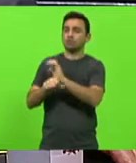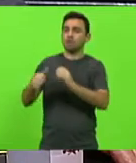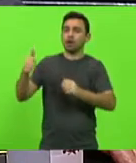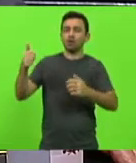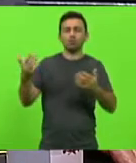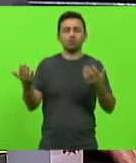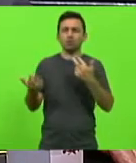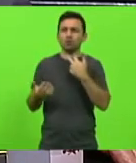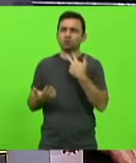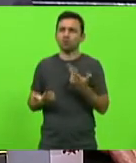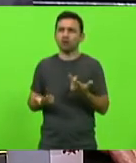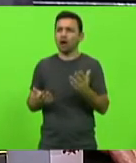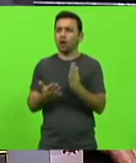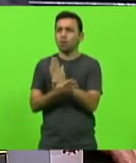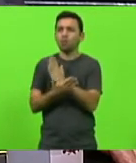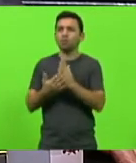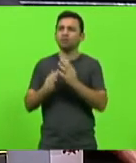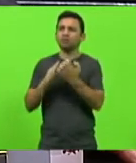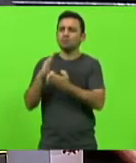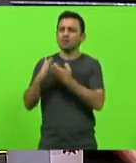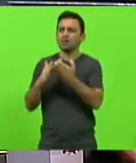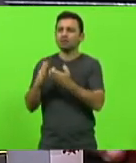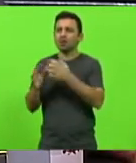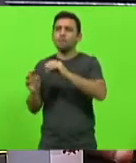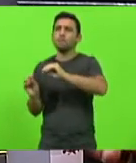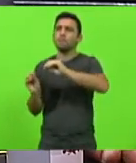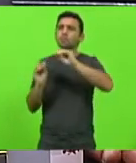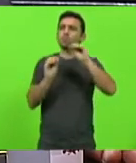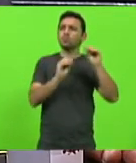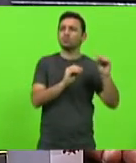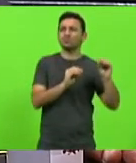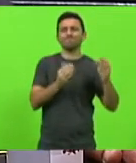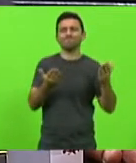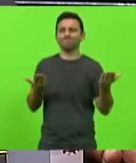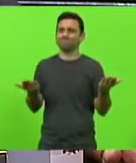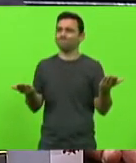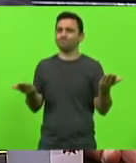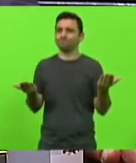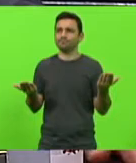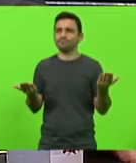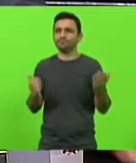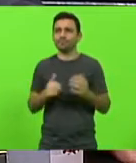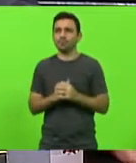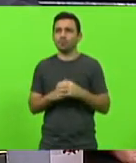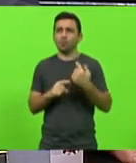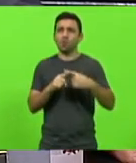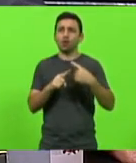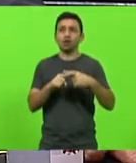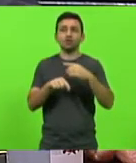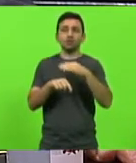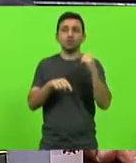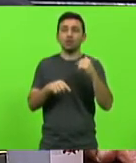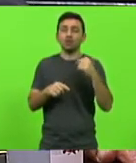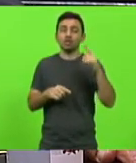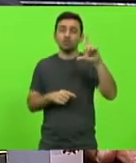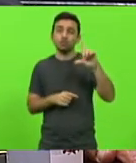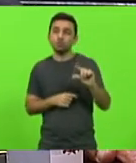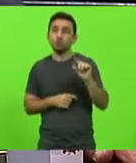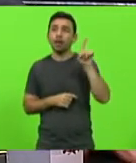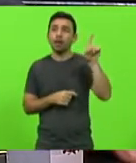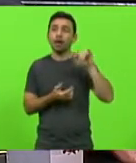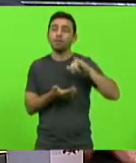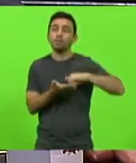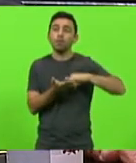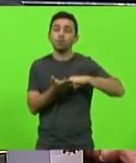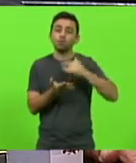deslocaram de Santa Catarina, já foram para outros estados, com ofertas de redução de impostos,